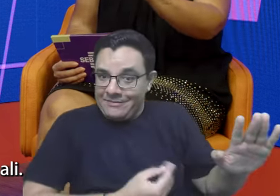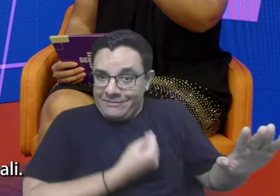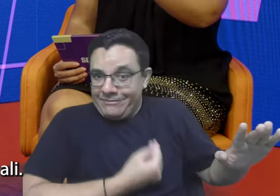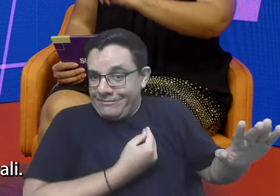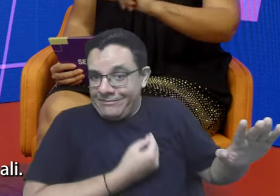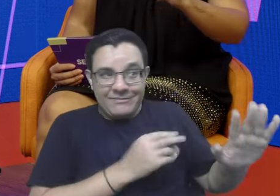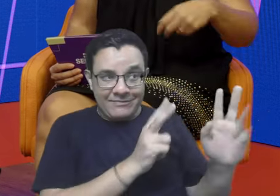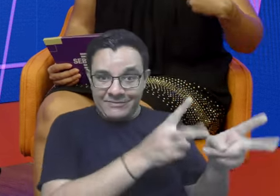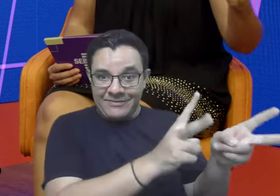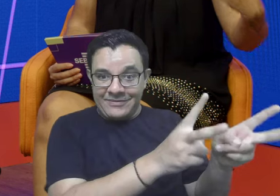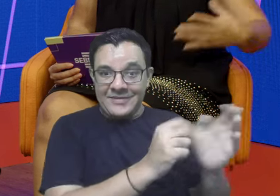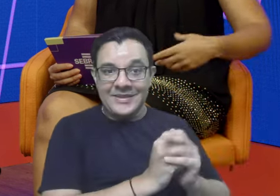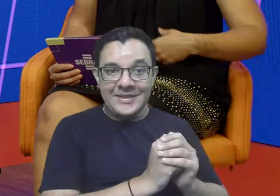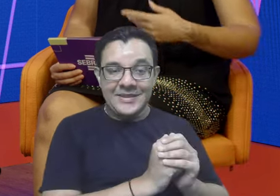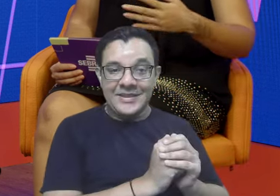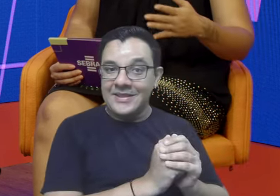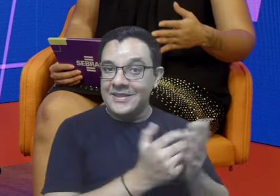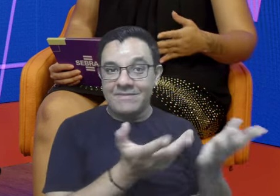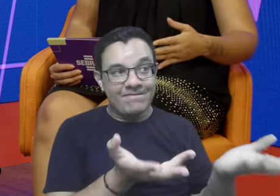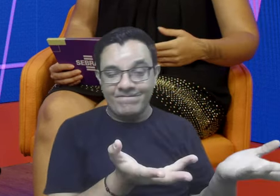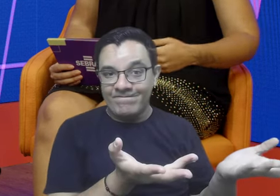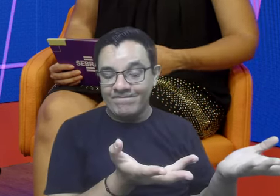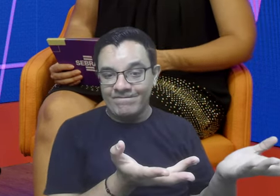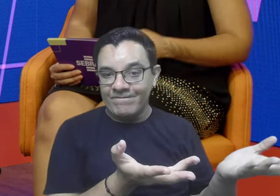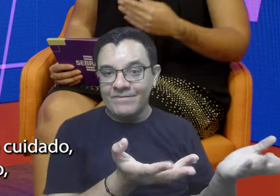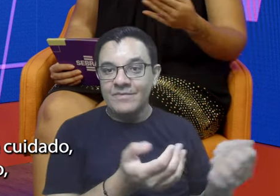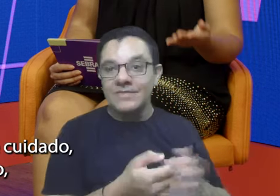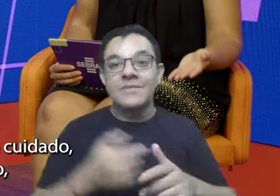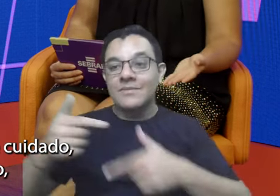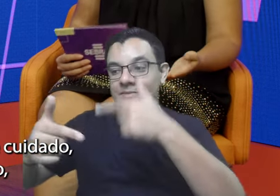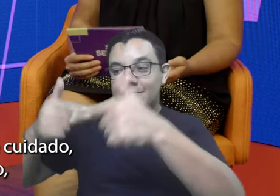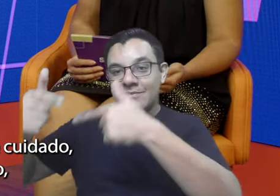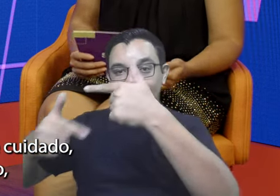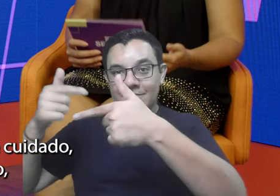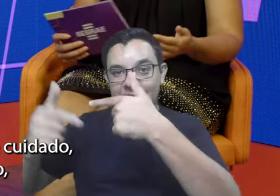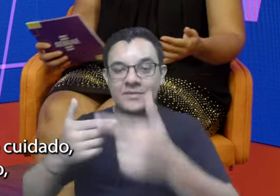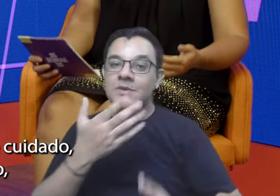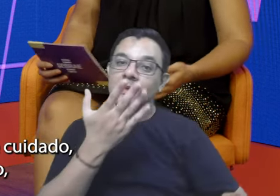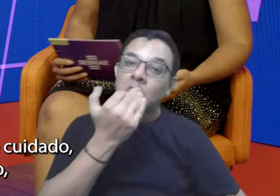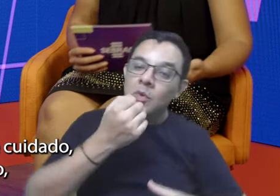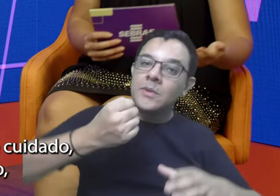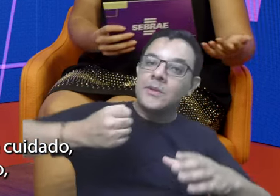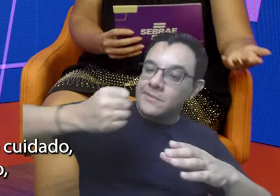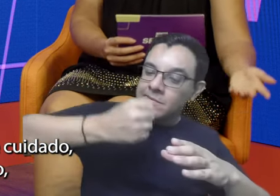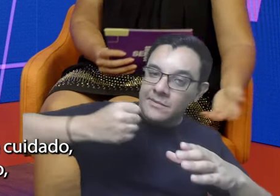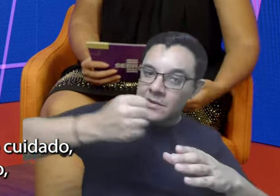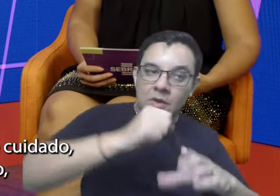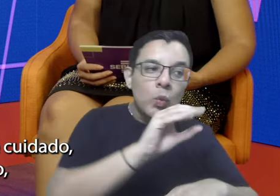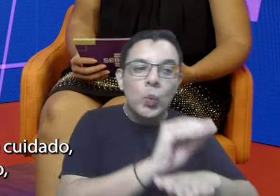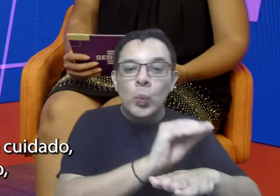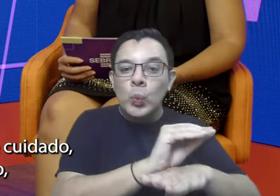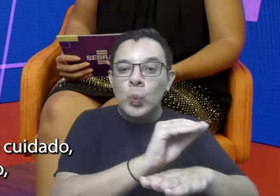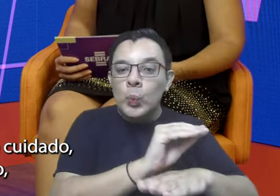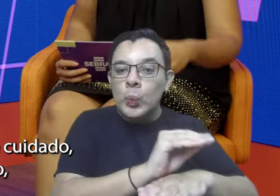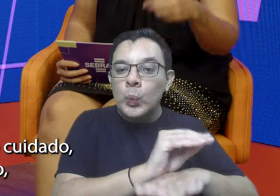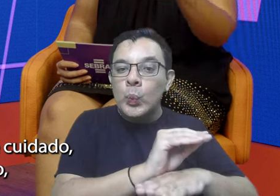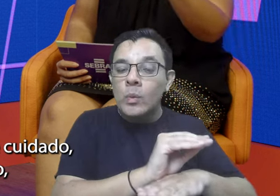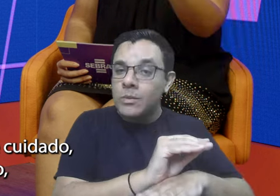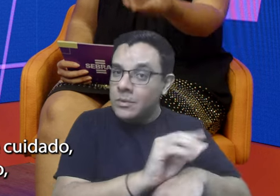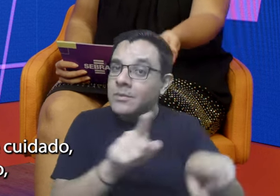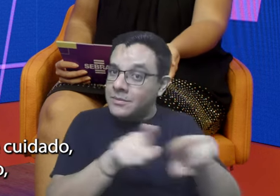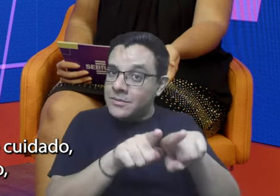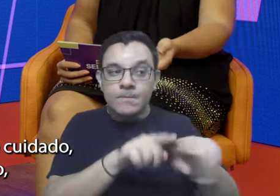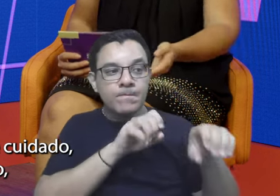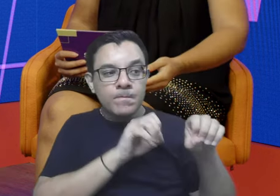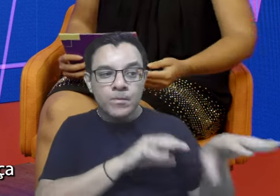al ela você teve que teve que entrar não só no trabalho de alimentação de cuidado Mas também da